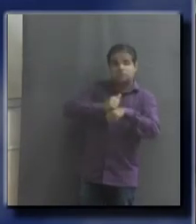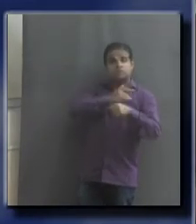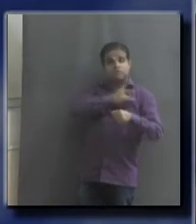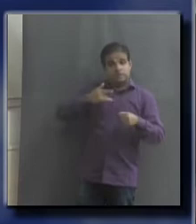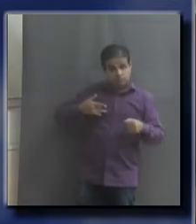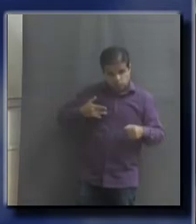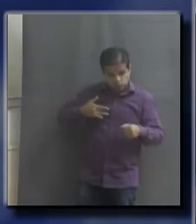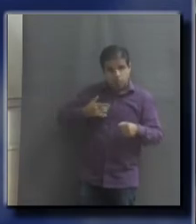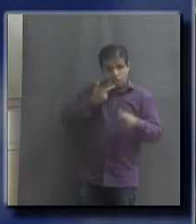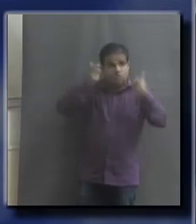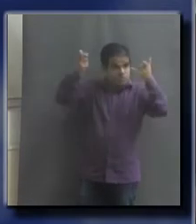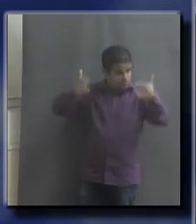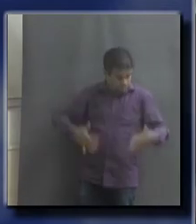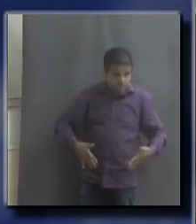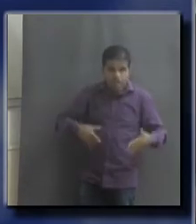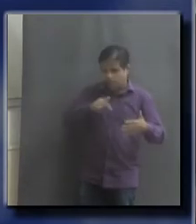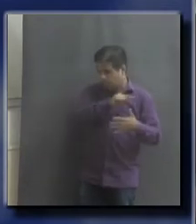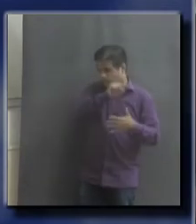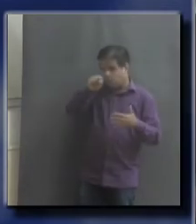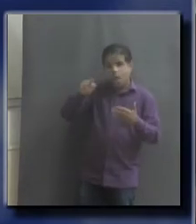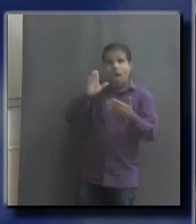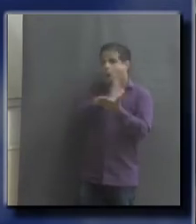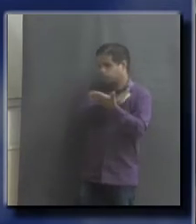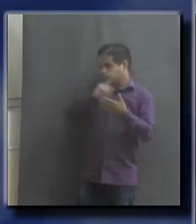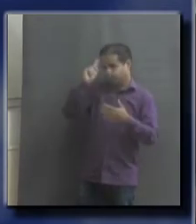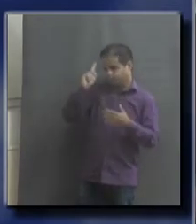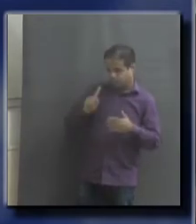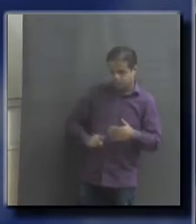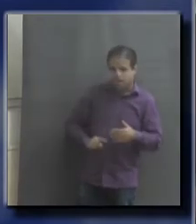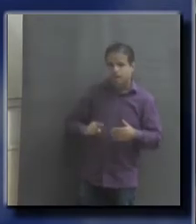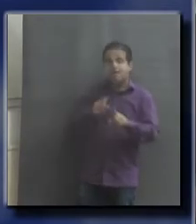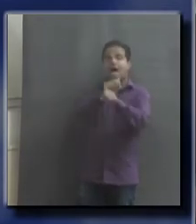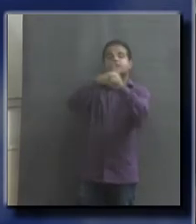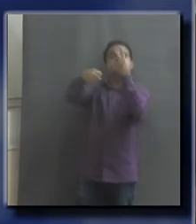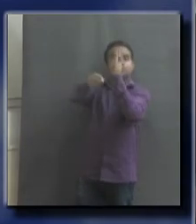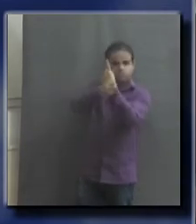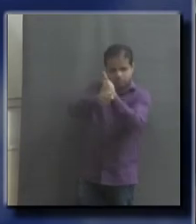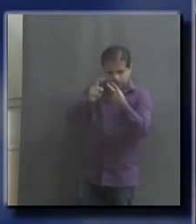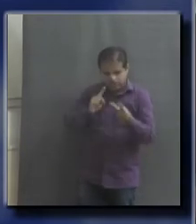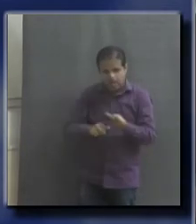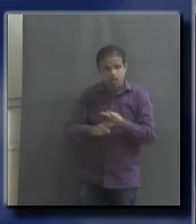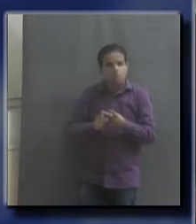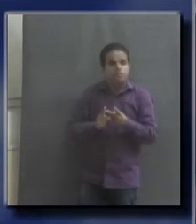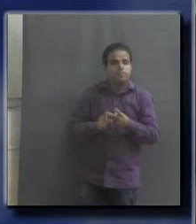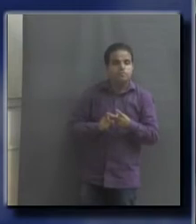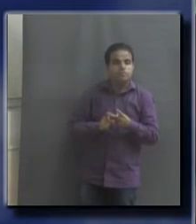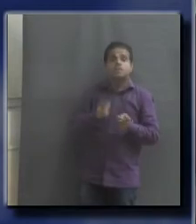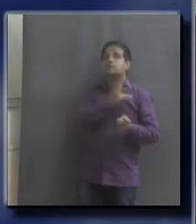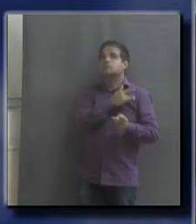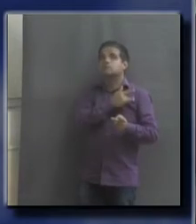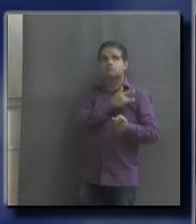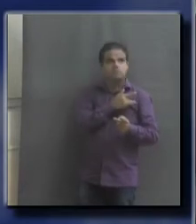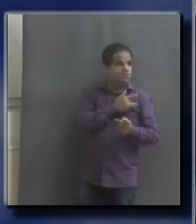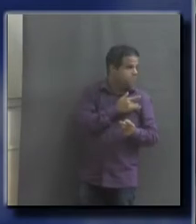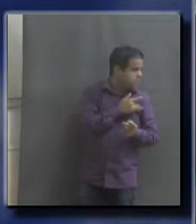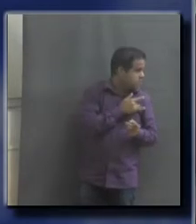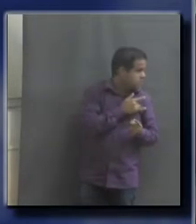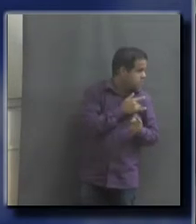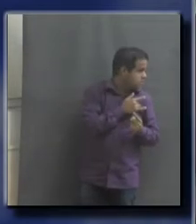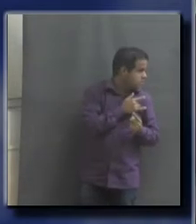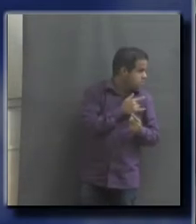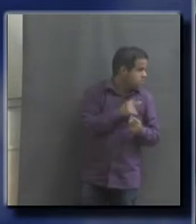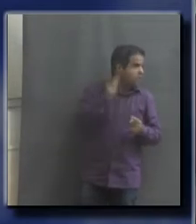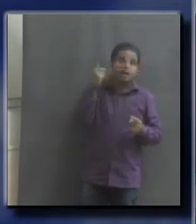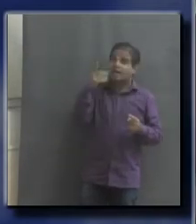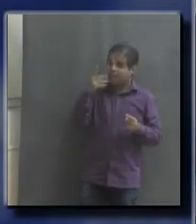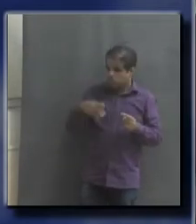sendo, e vou citar aqui porque nem todas as pessoas sabem, assistência social, saúde, 14